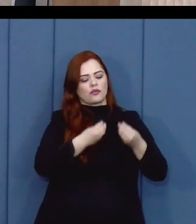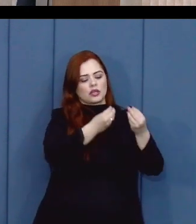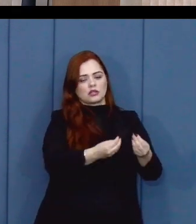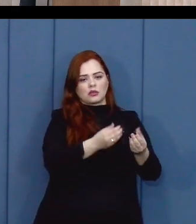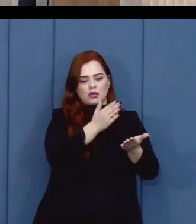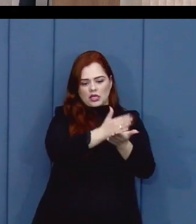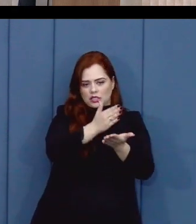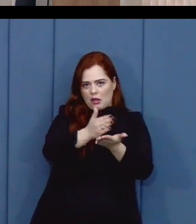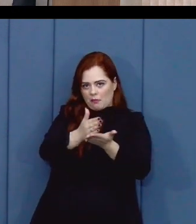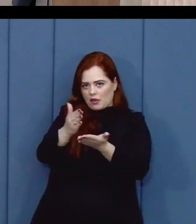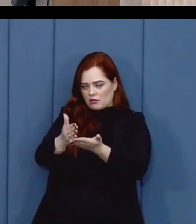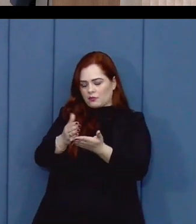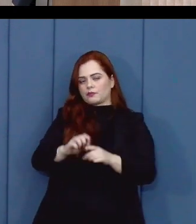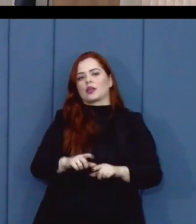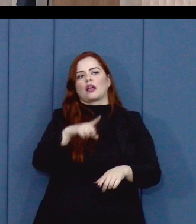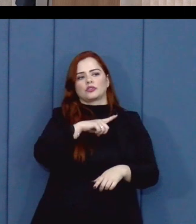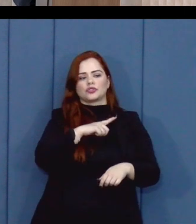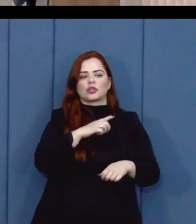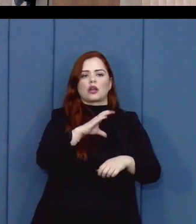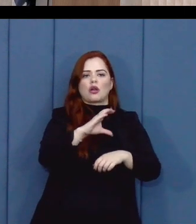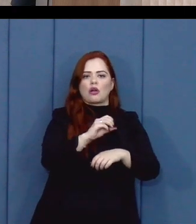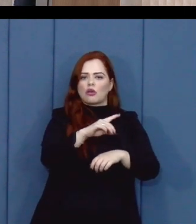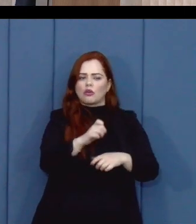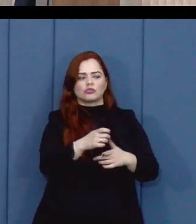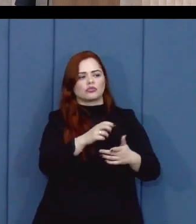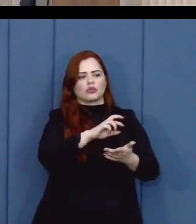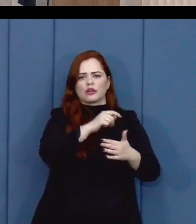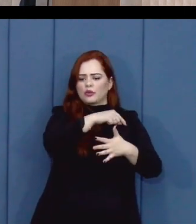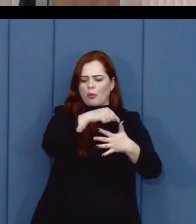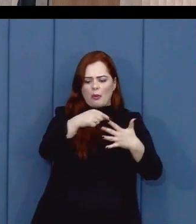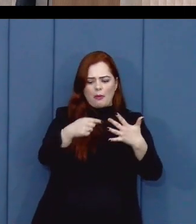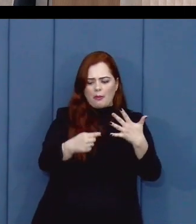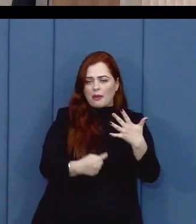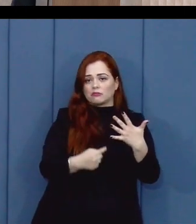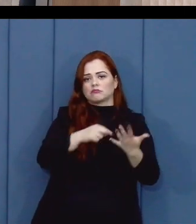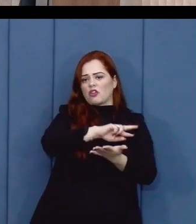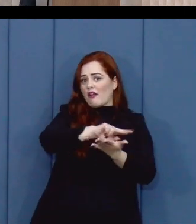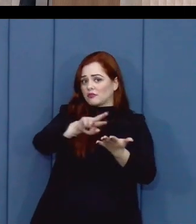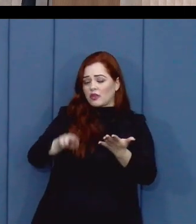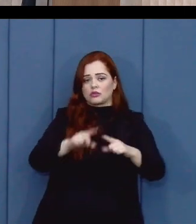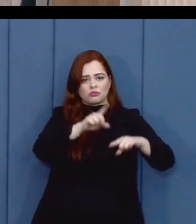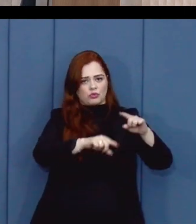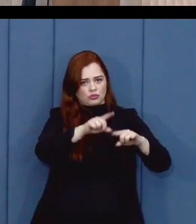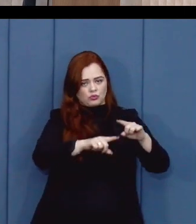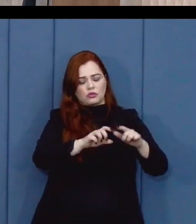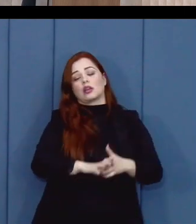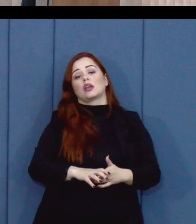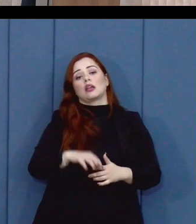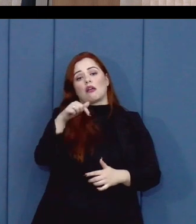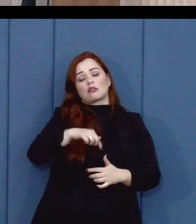por commodities. Então a gente tinha código de prática para filé de peixe congelado, para caranguejo, para lagosta e assim por diante. E o